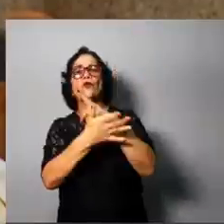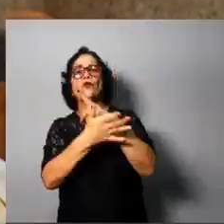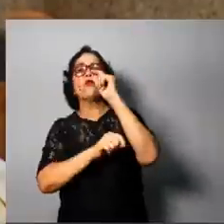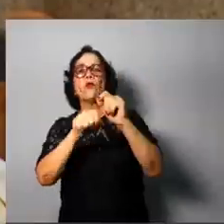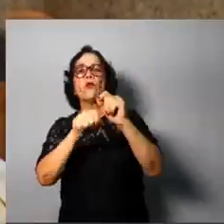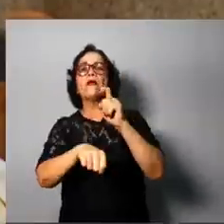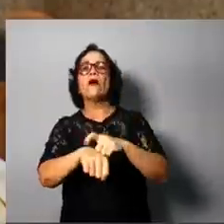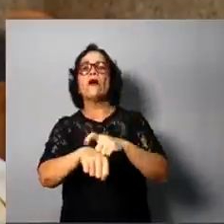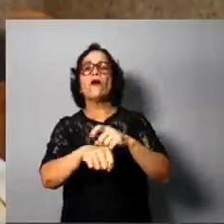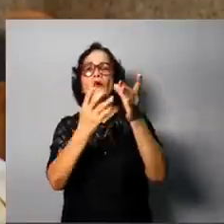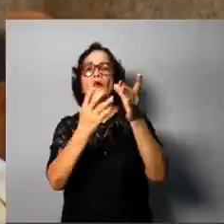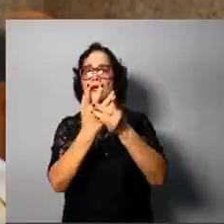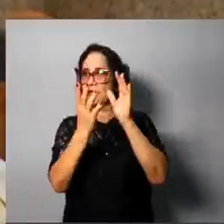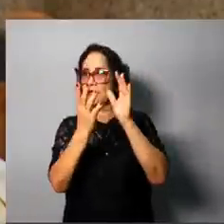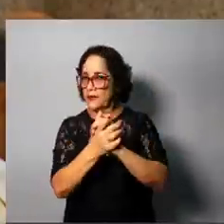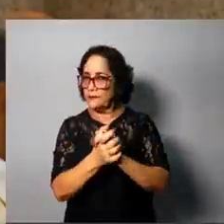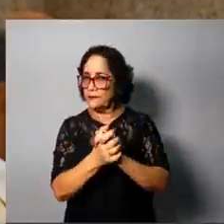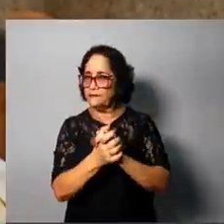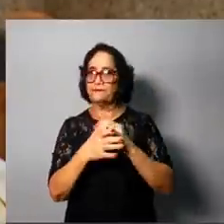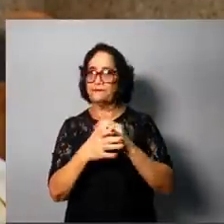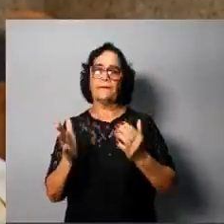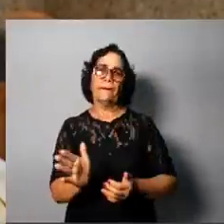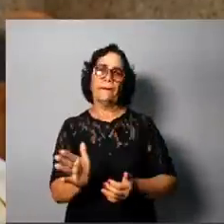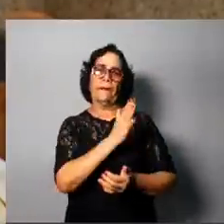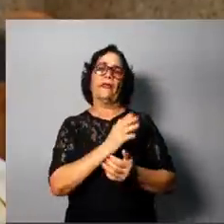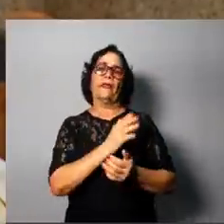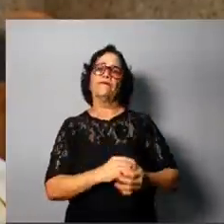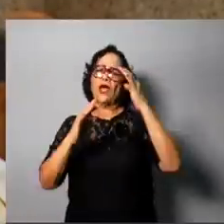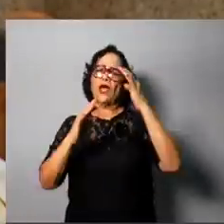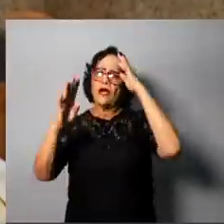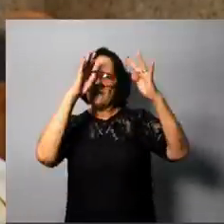Ao refletir sobre o Evangelho da família,